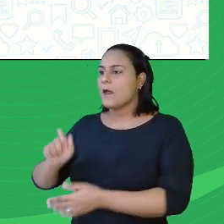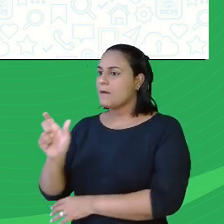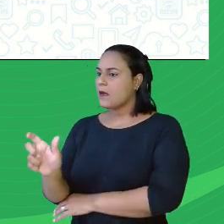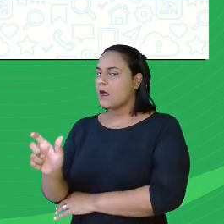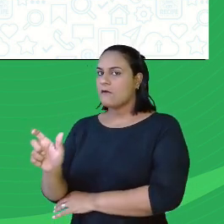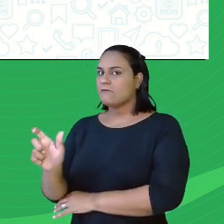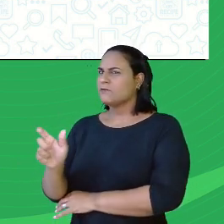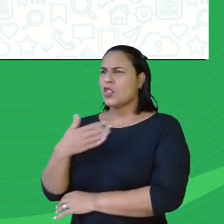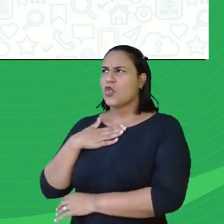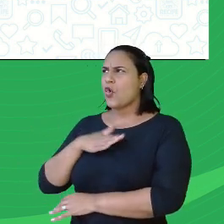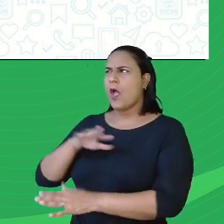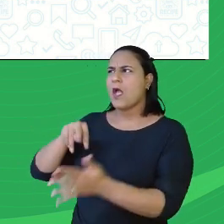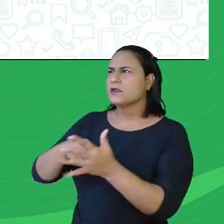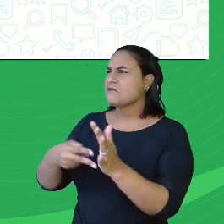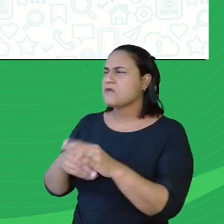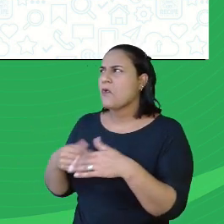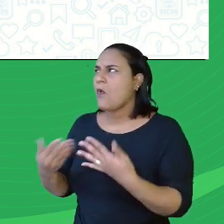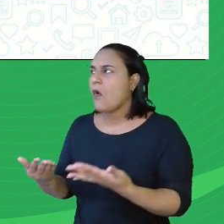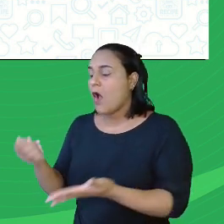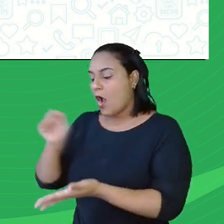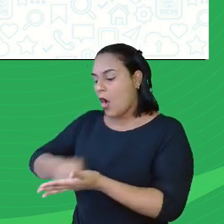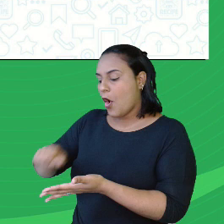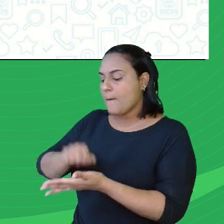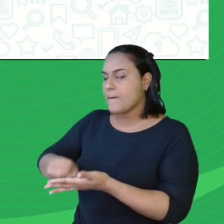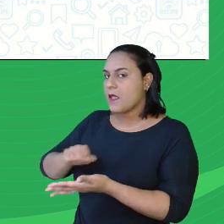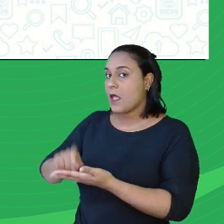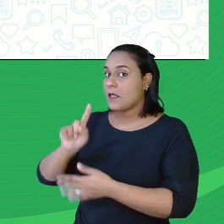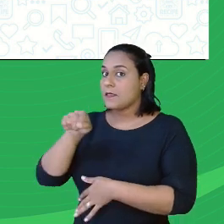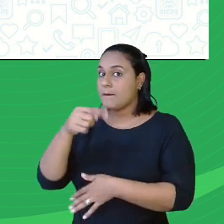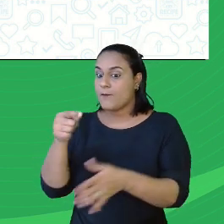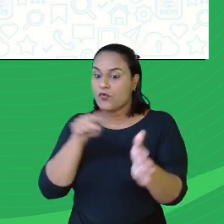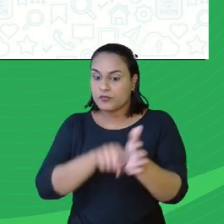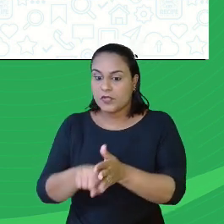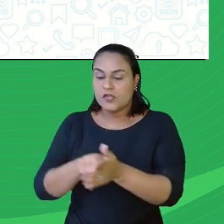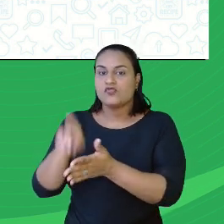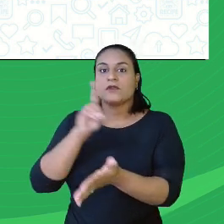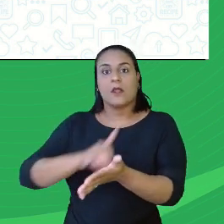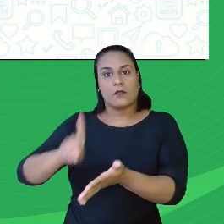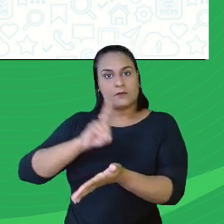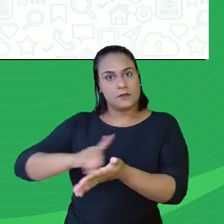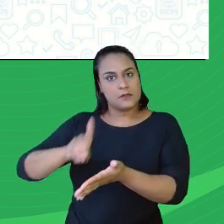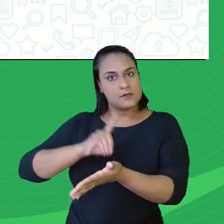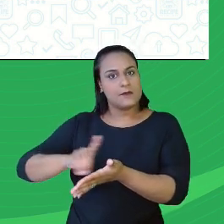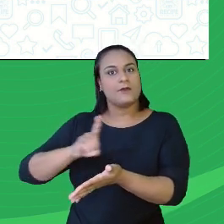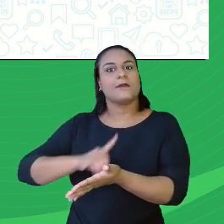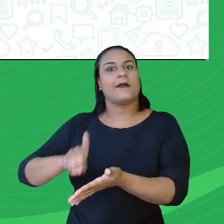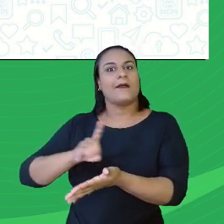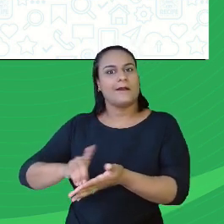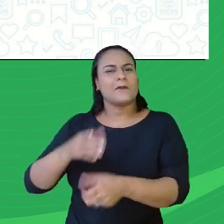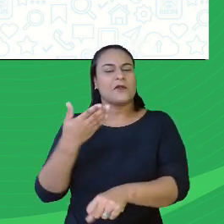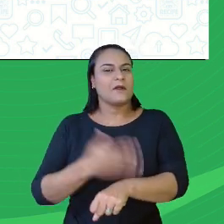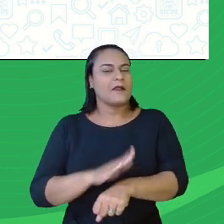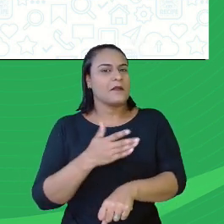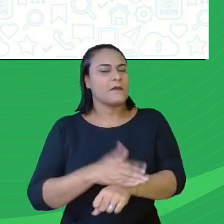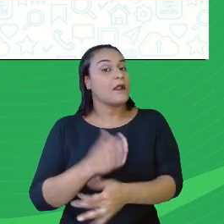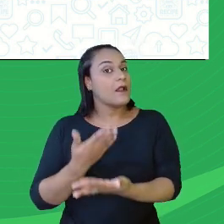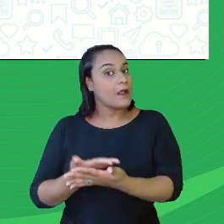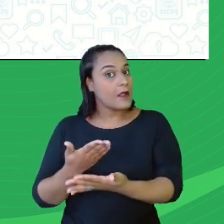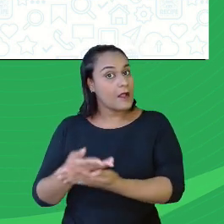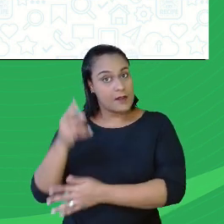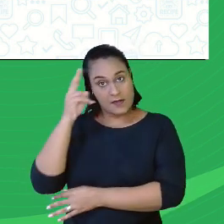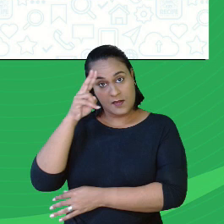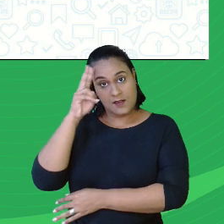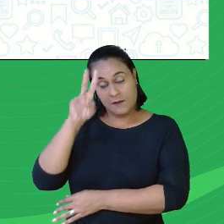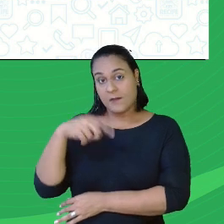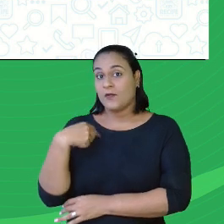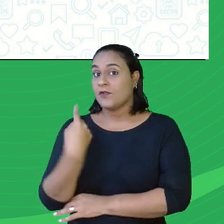o significado e vão lá utilizar o dicionário, colocar em prática aquela nossa aula, onde eu dizia que para a